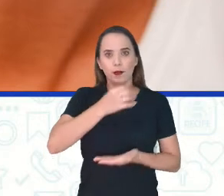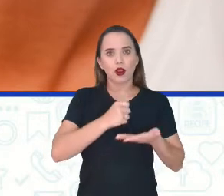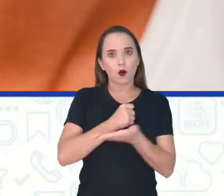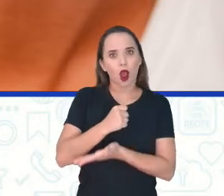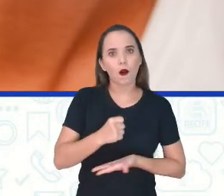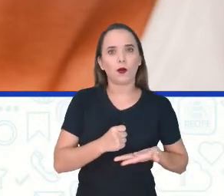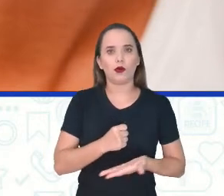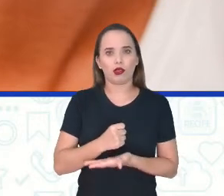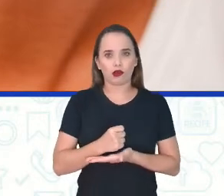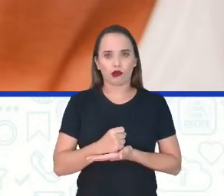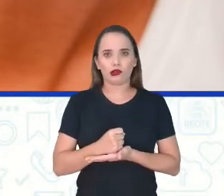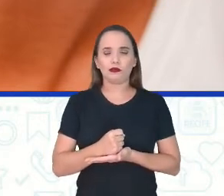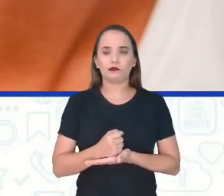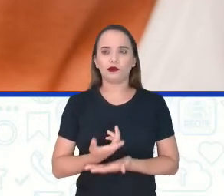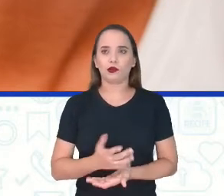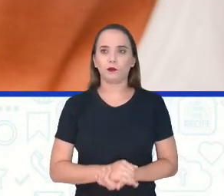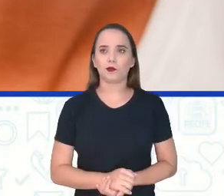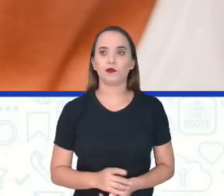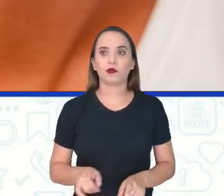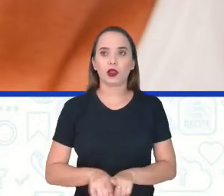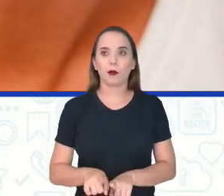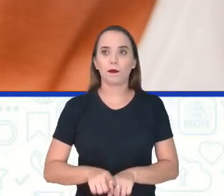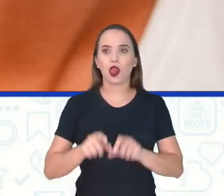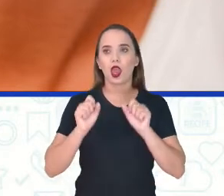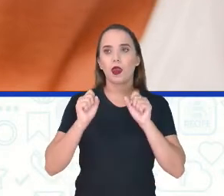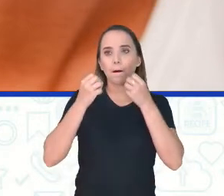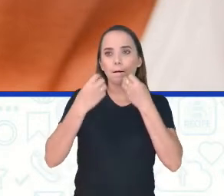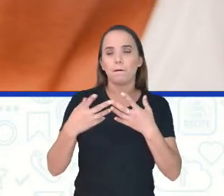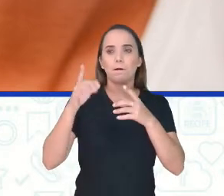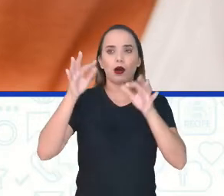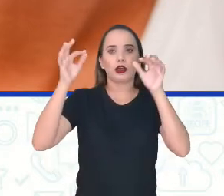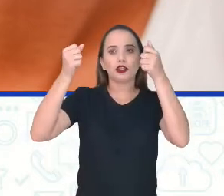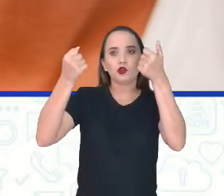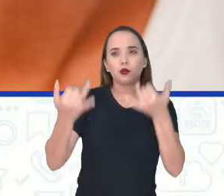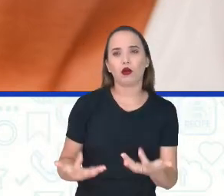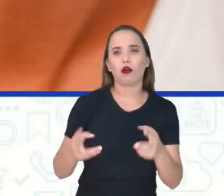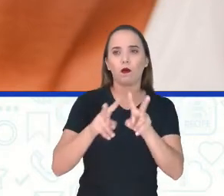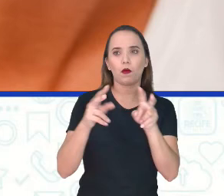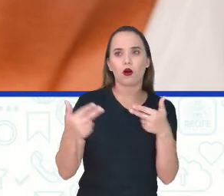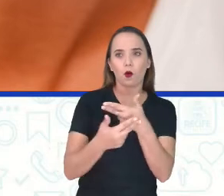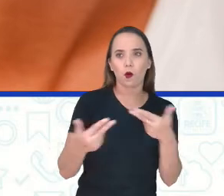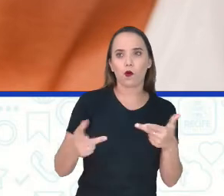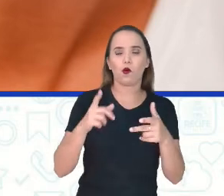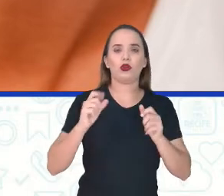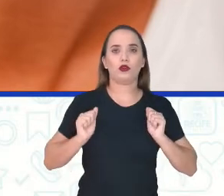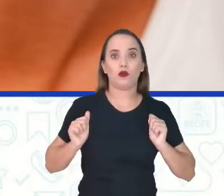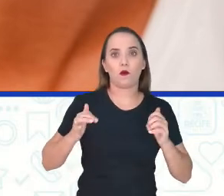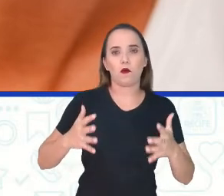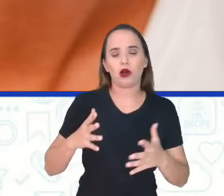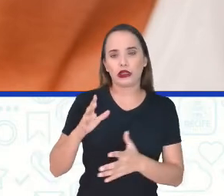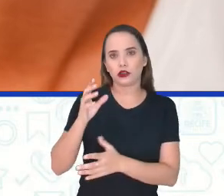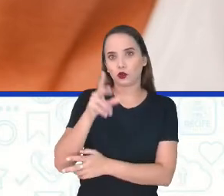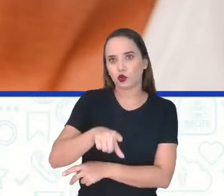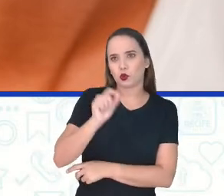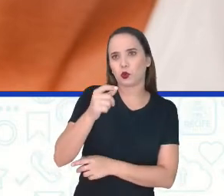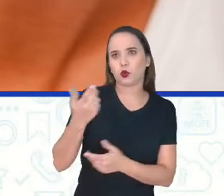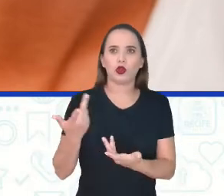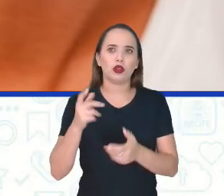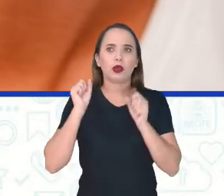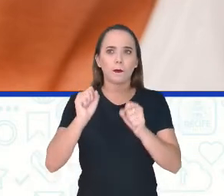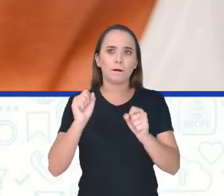Permite justificar algo como sendo uma ação razoável, com duas finalidades possíveis: persuadir